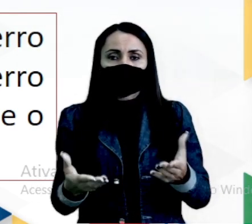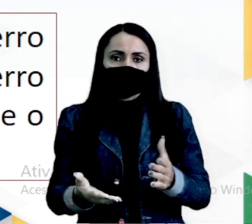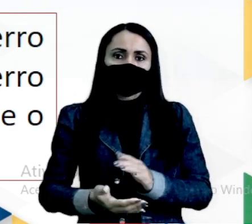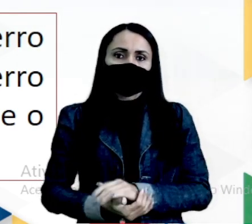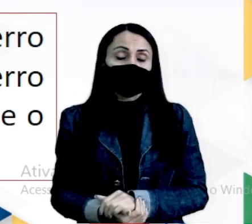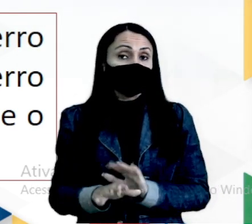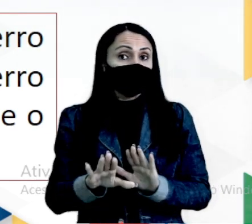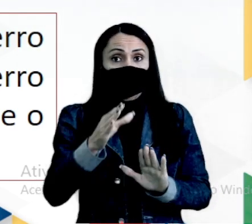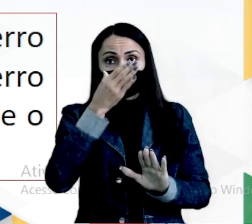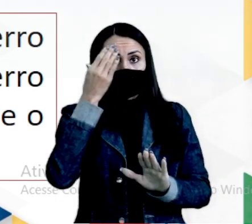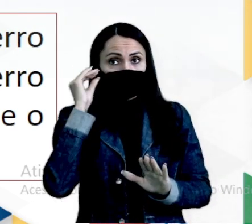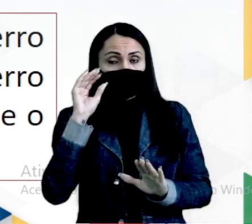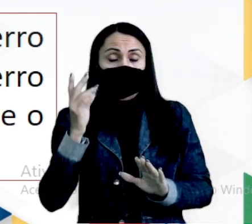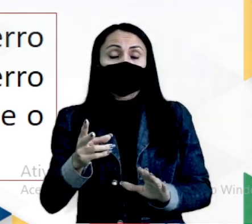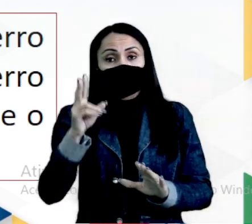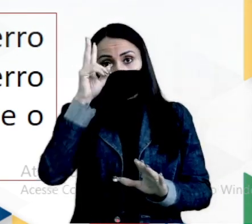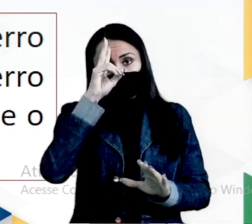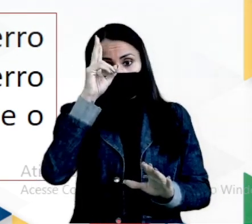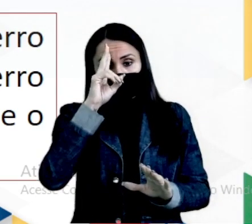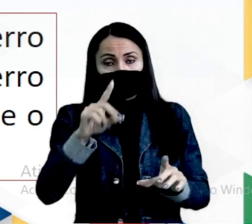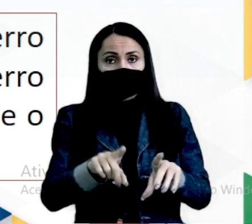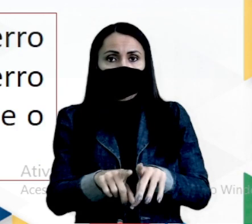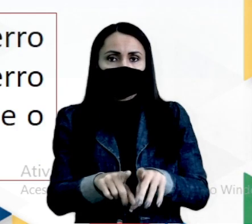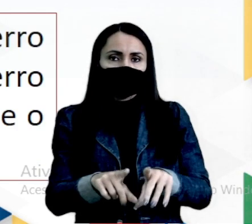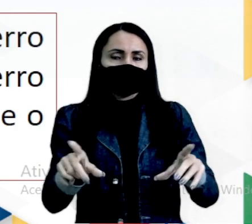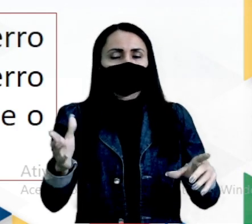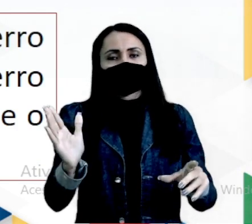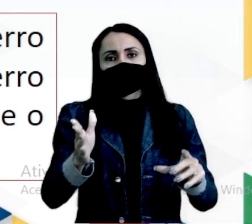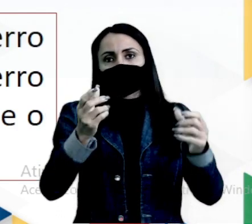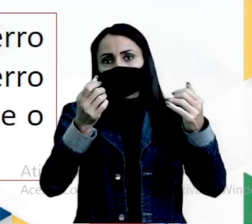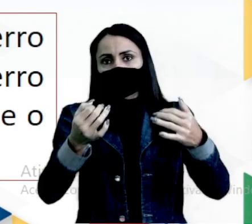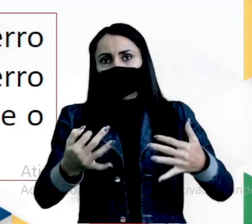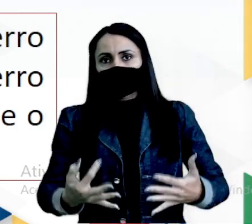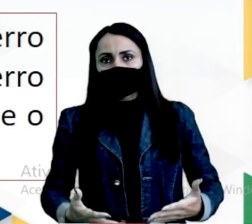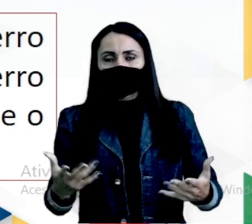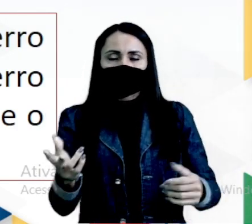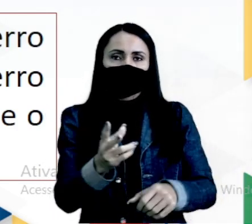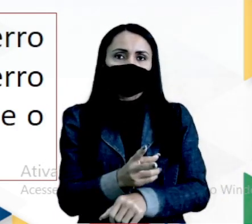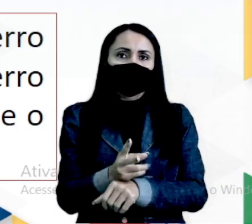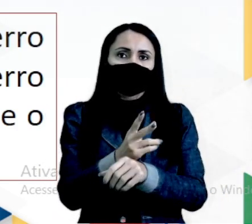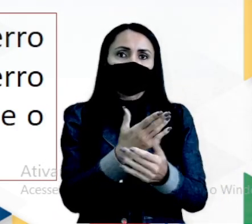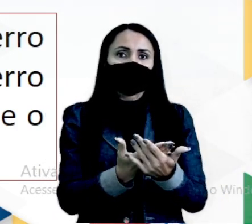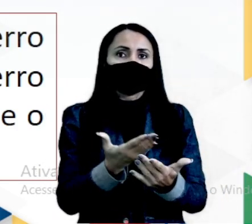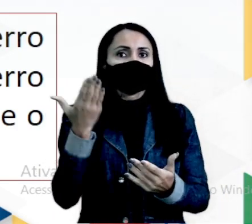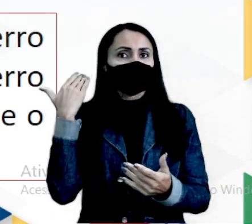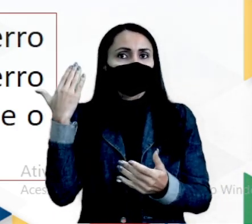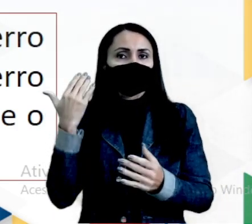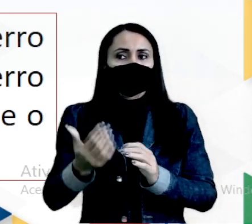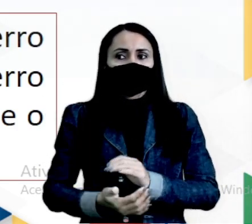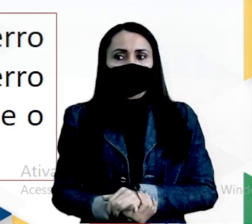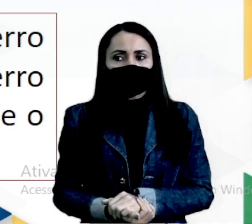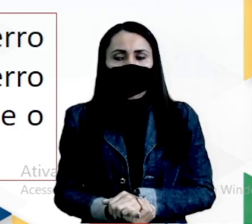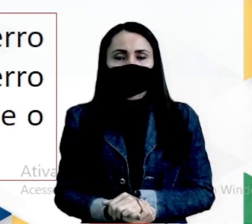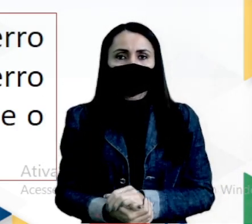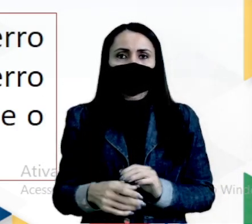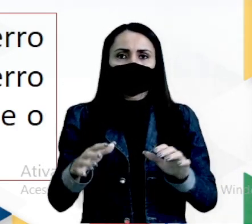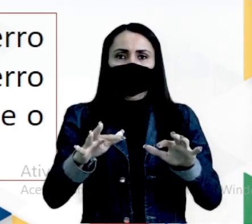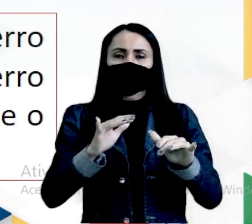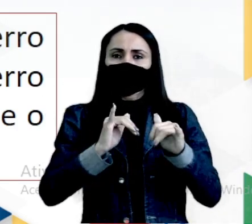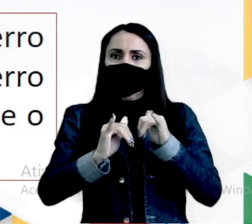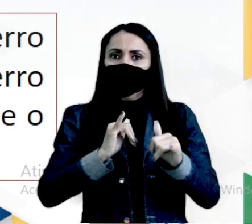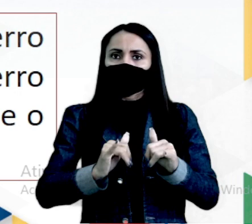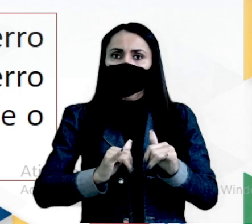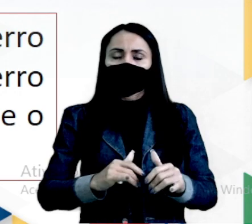não esquece. Tem historinha do quebra-quilo que a gente já falou aqui nas videoaulas anteriores. Tá com dúvida? Entra aí na internet e